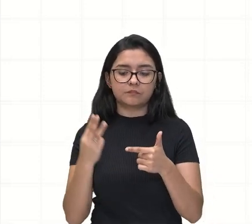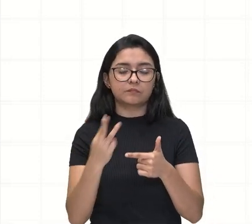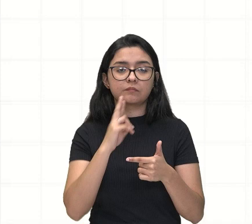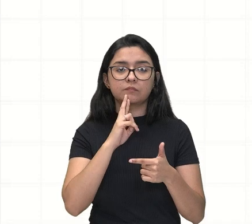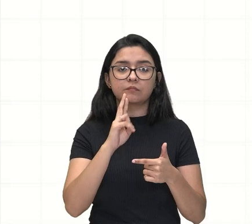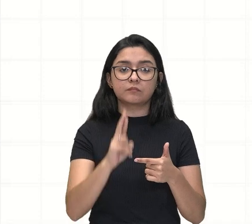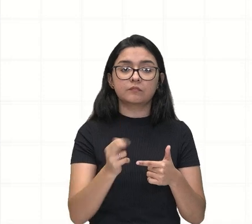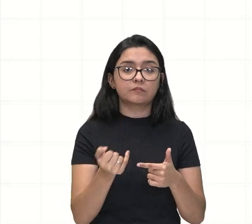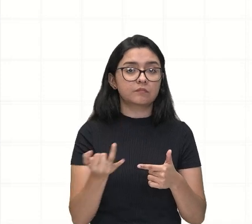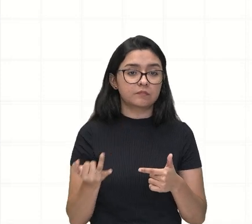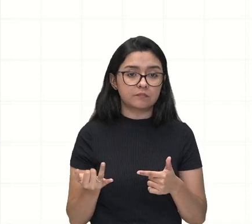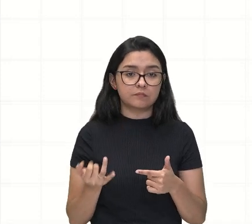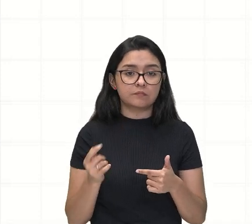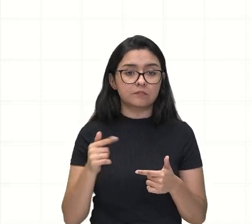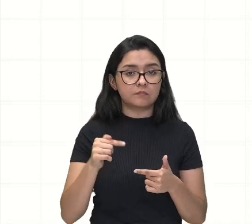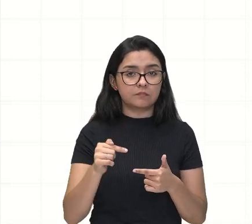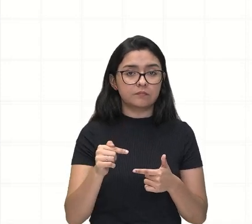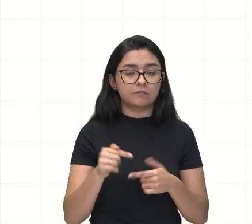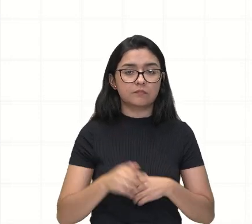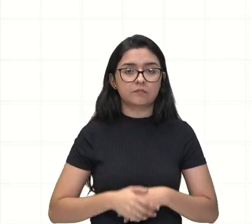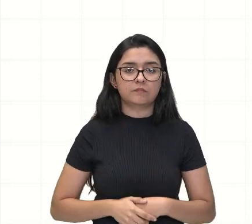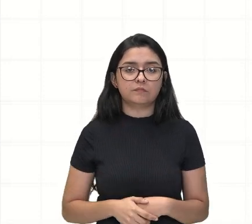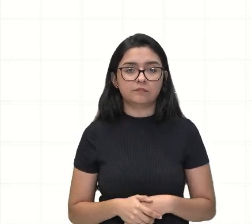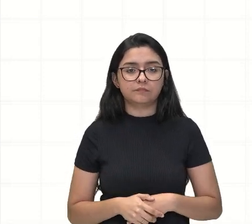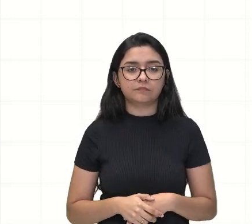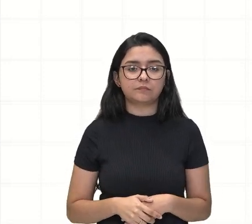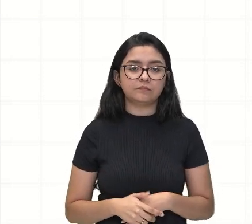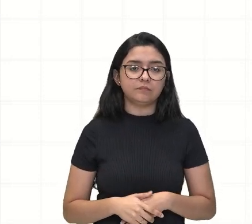resposta é 7.